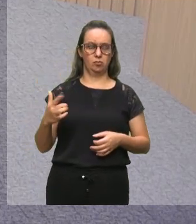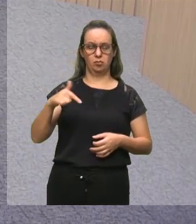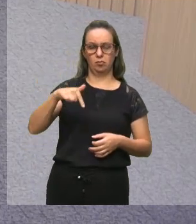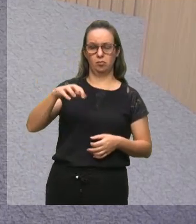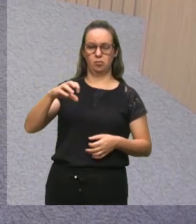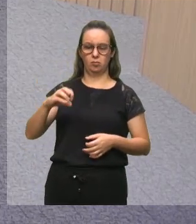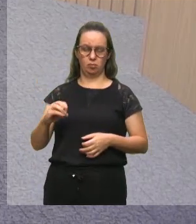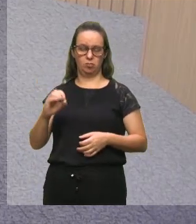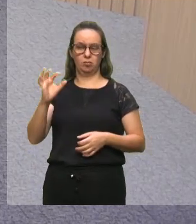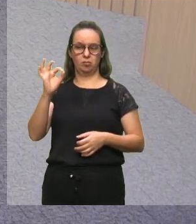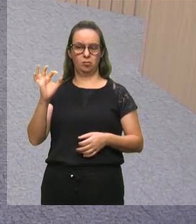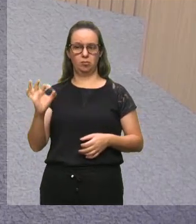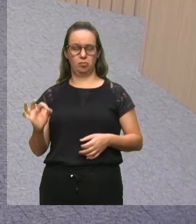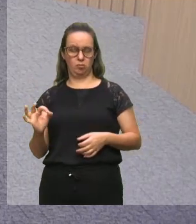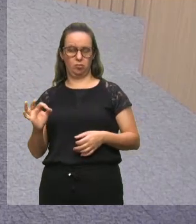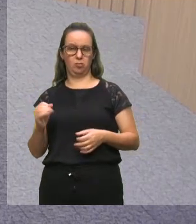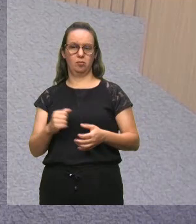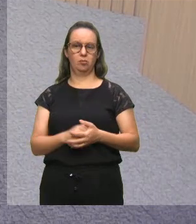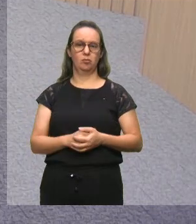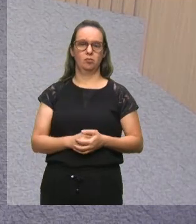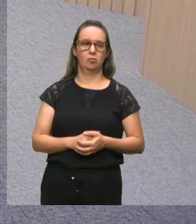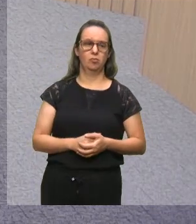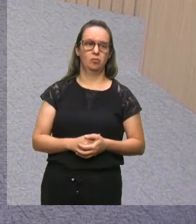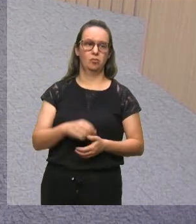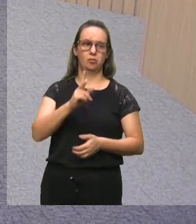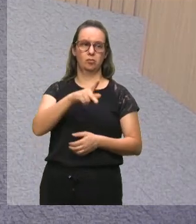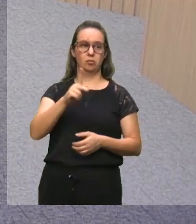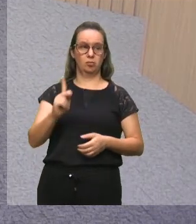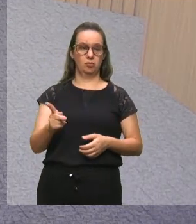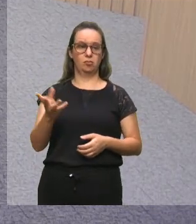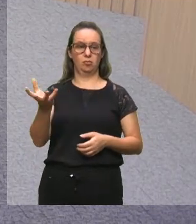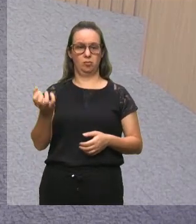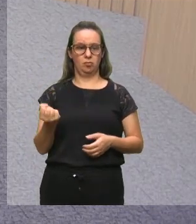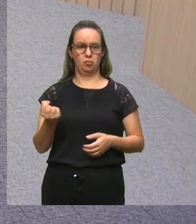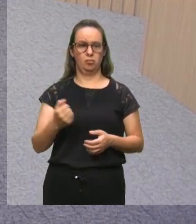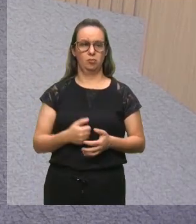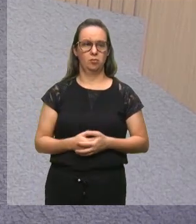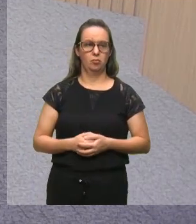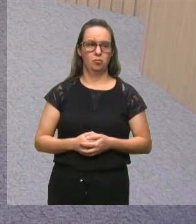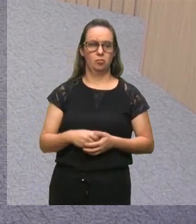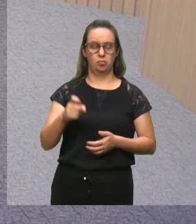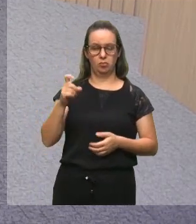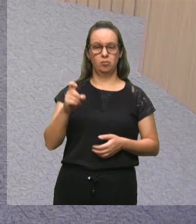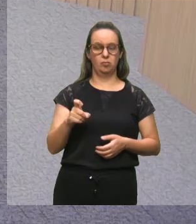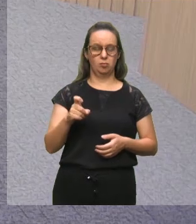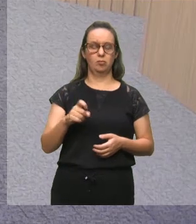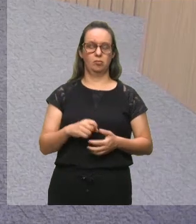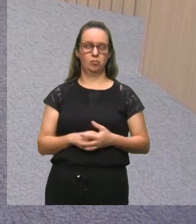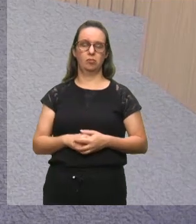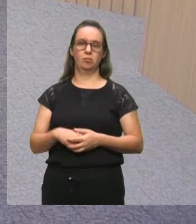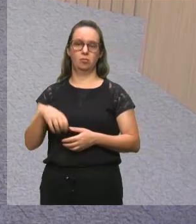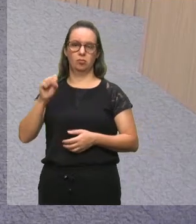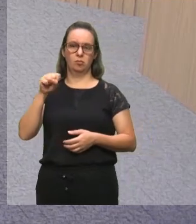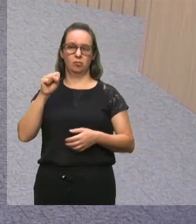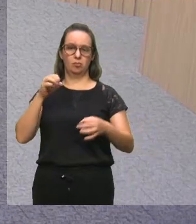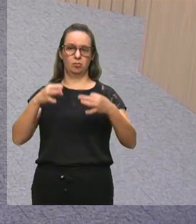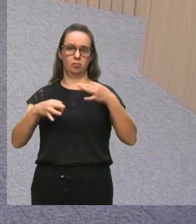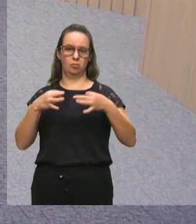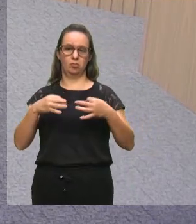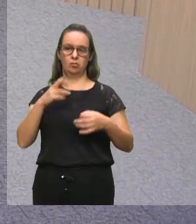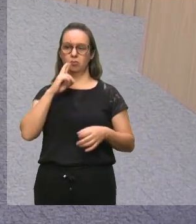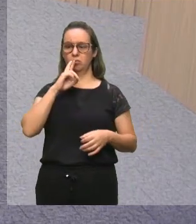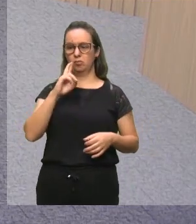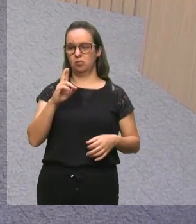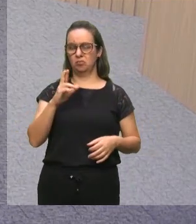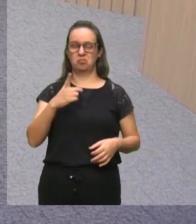dos professores já estão recebendo o piso via judicial, portanto, existe uma segurança jurídica, e a resposta que a gente tem é